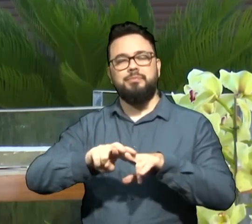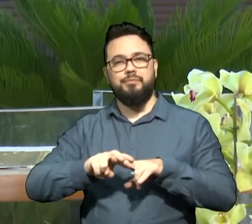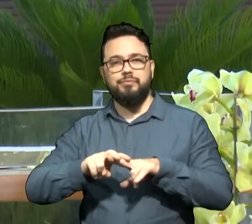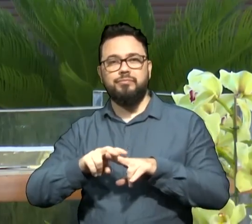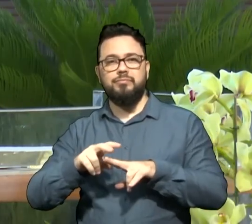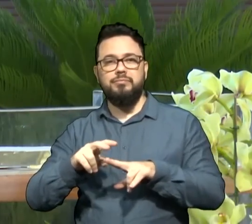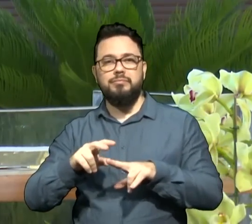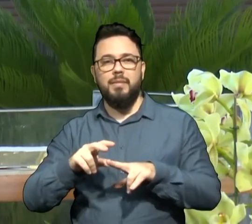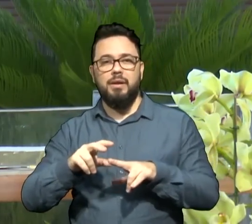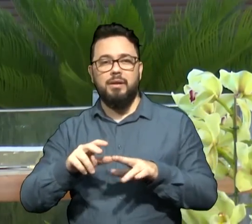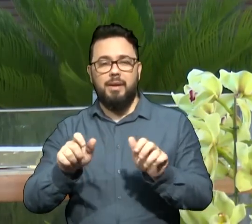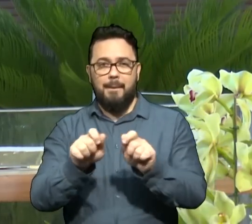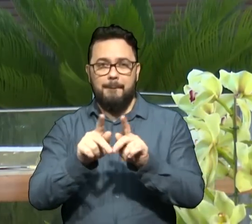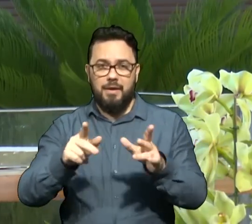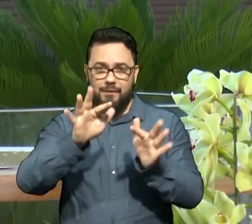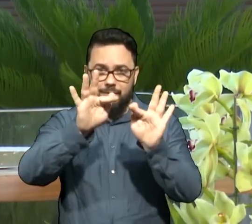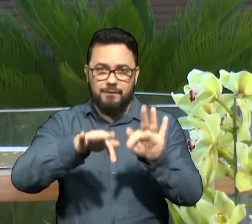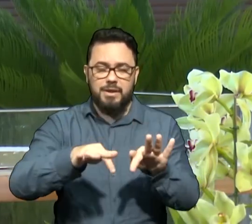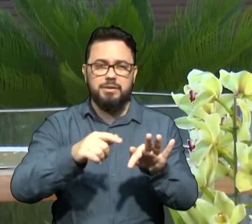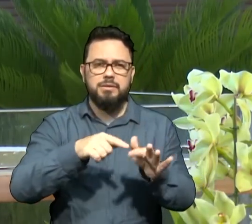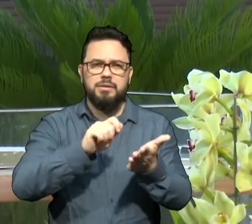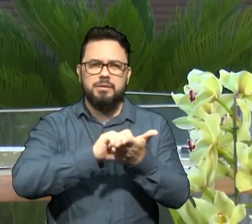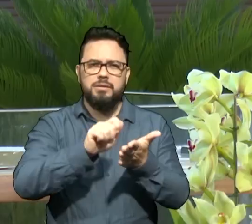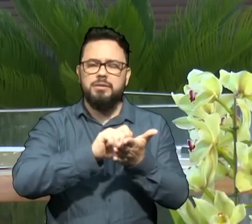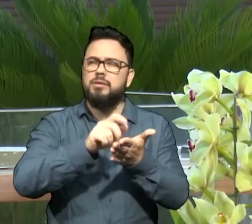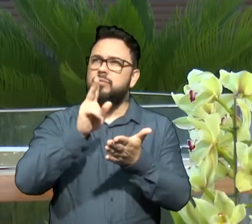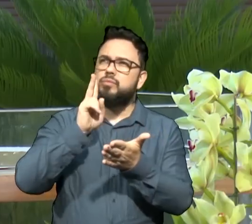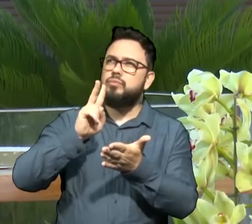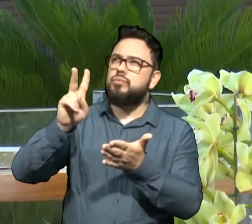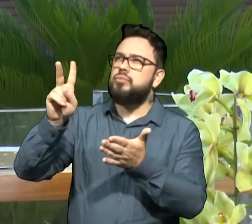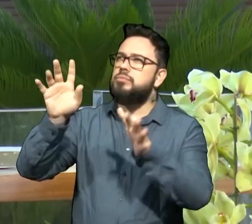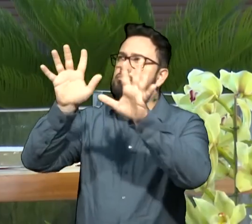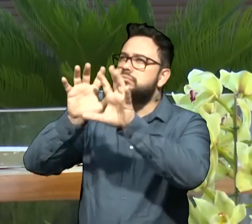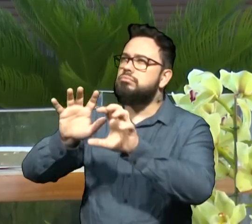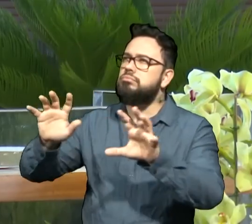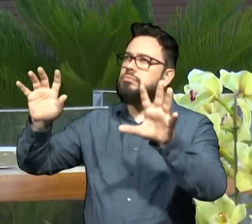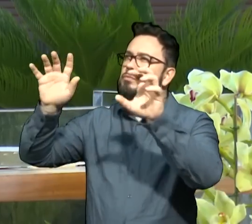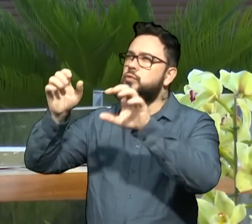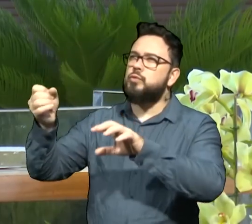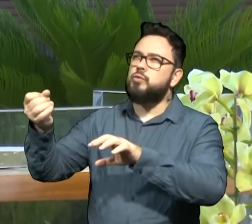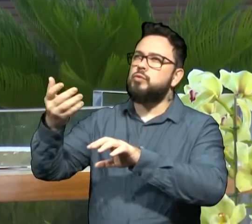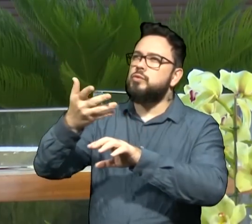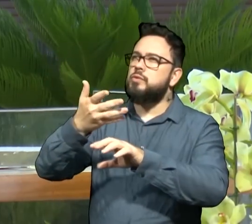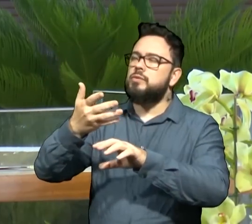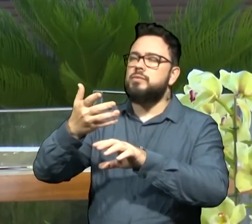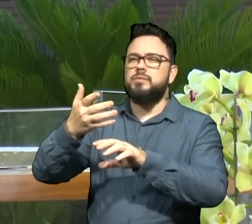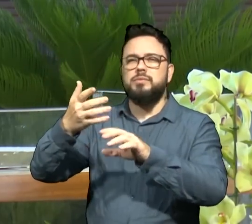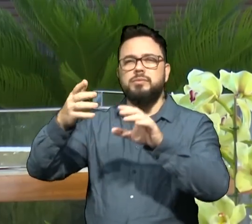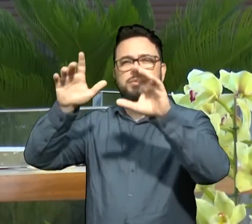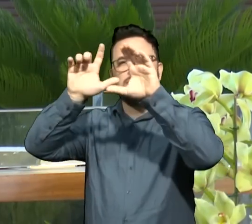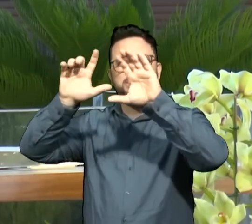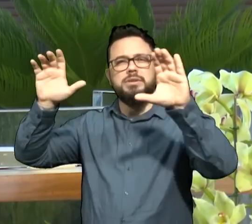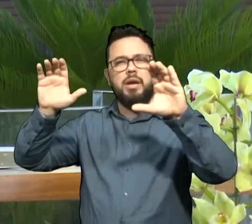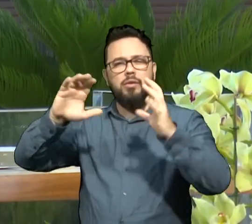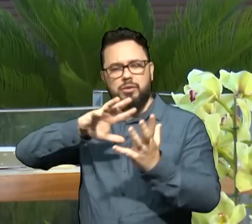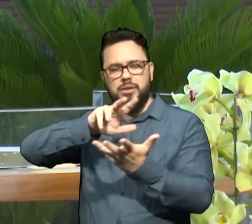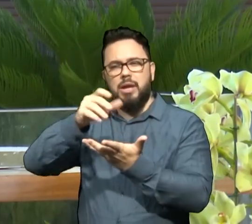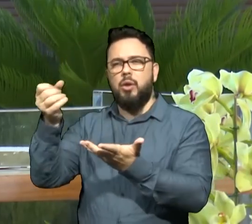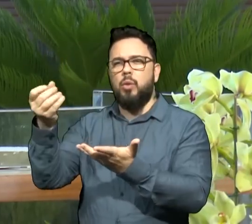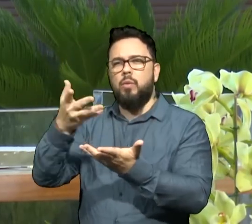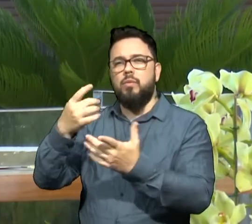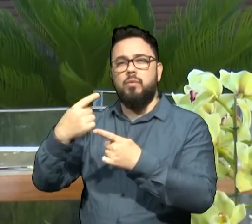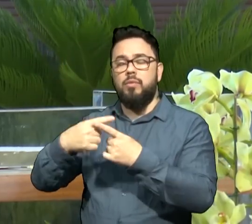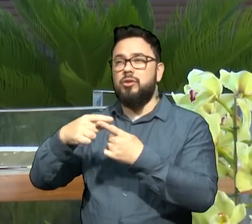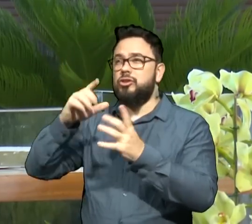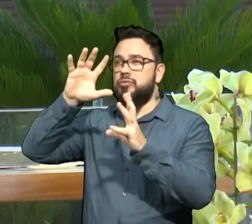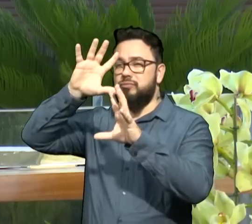final do livro ele diz vi um novo céu e Nova Terra porque o primeiro céu e a primeira Terra passaram e o